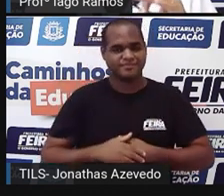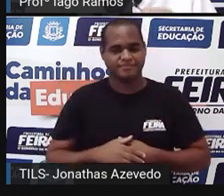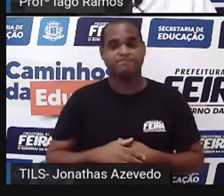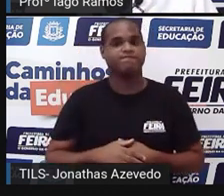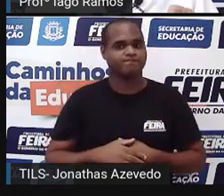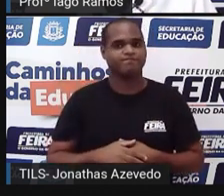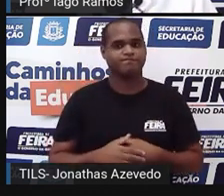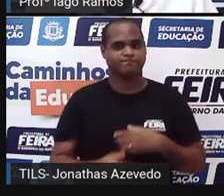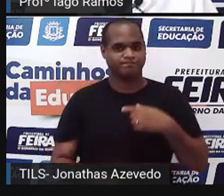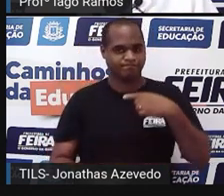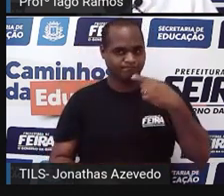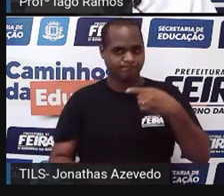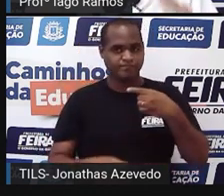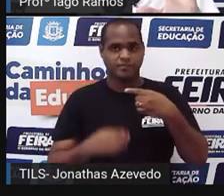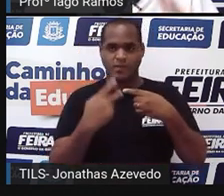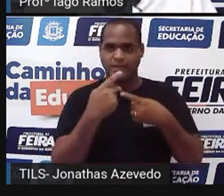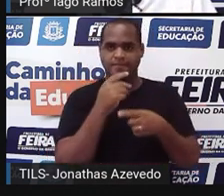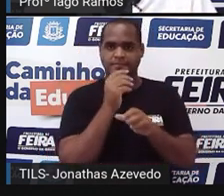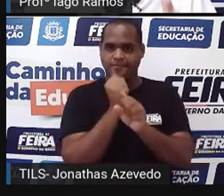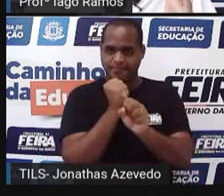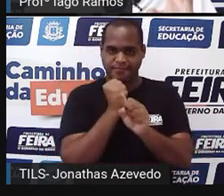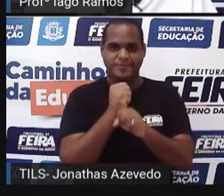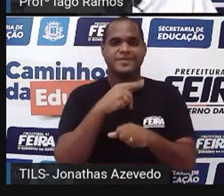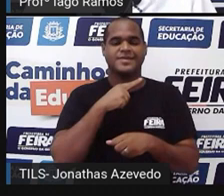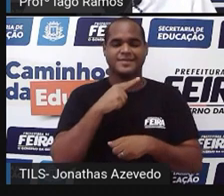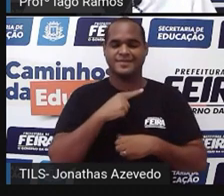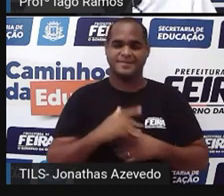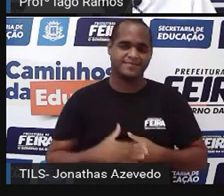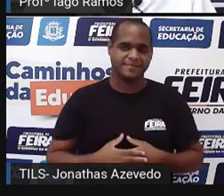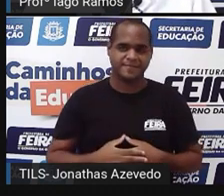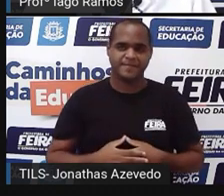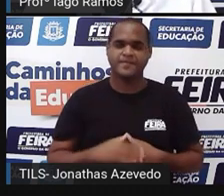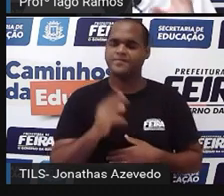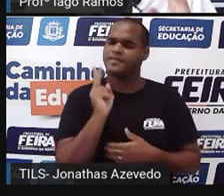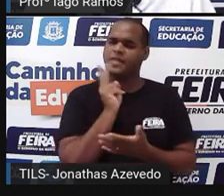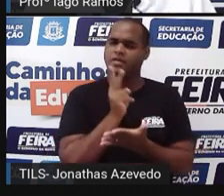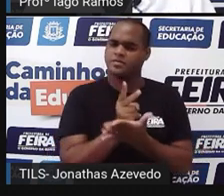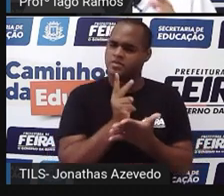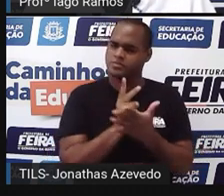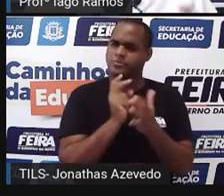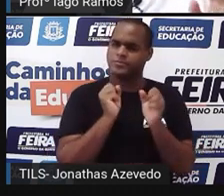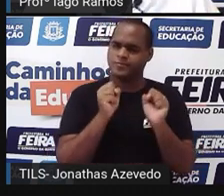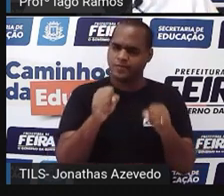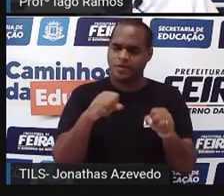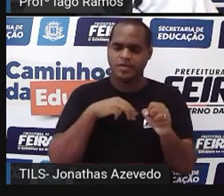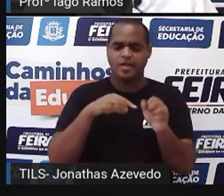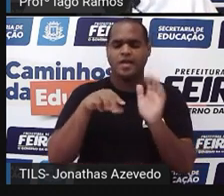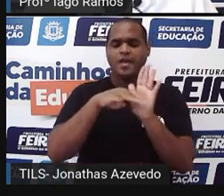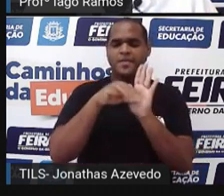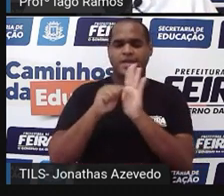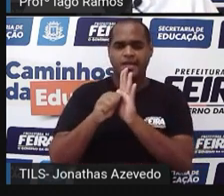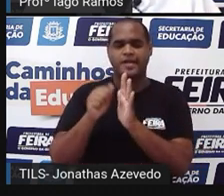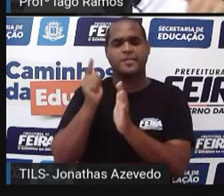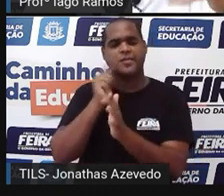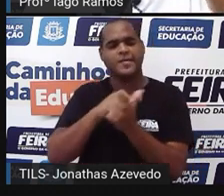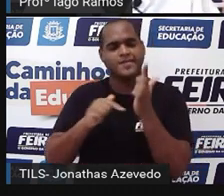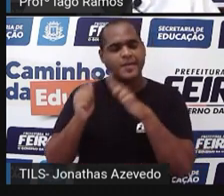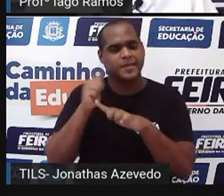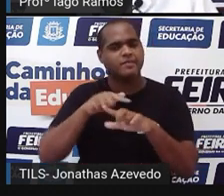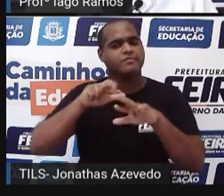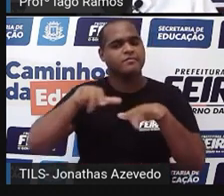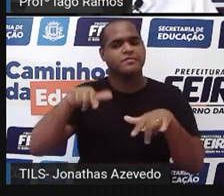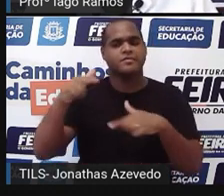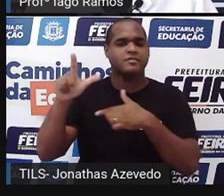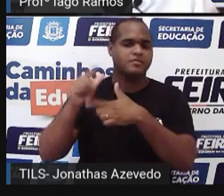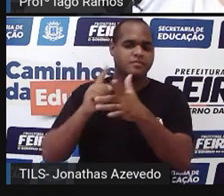passo é fazer uma soma bom e sempre que você precisar calcular média aritmética de